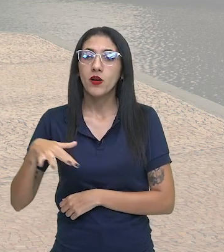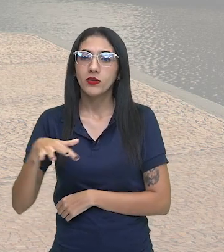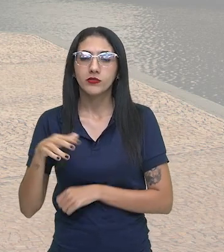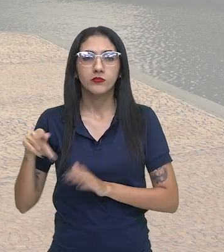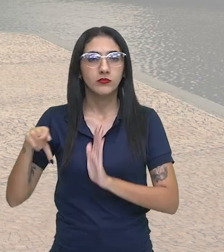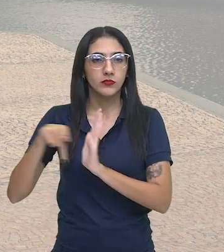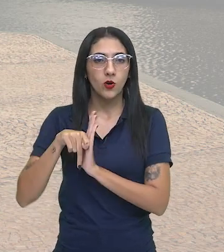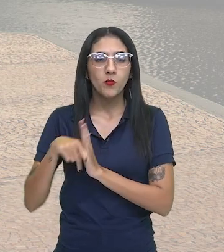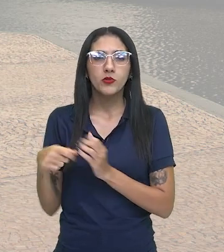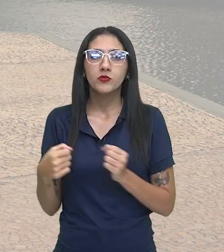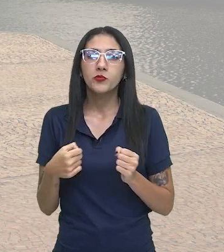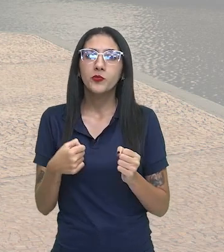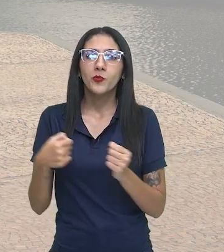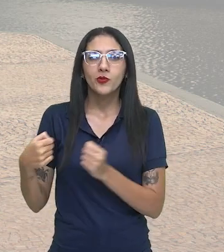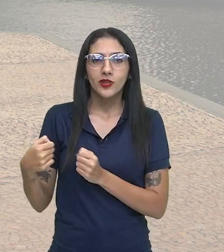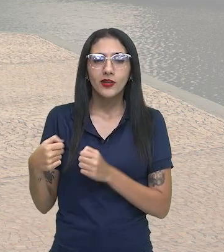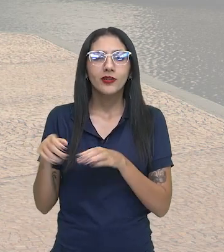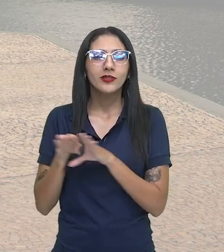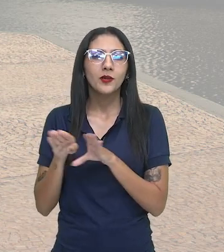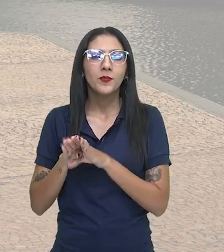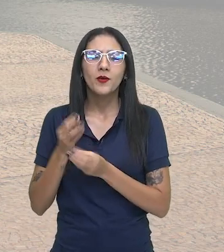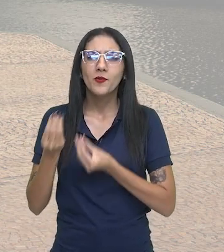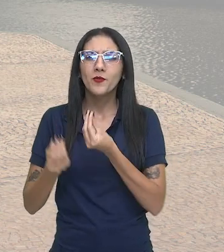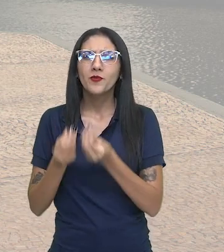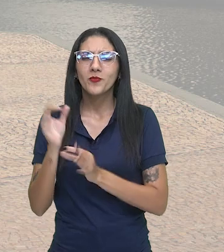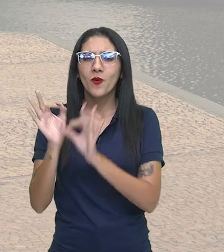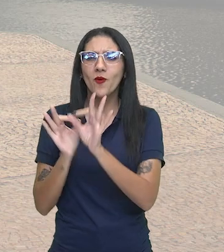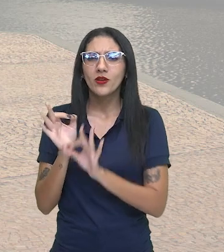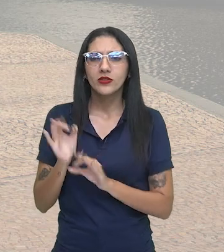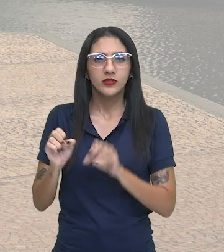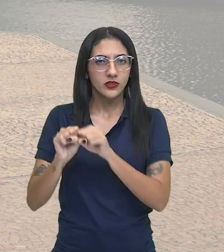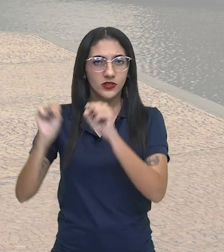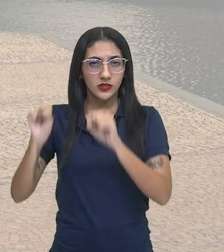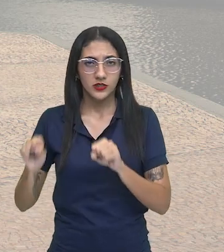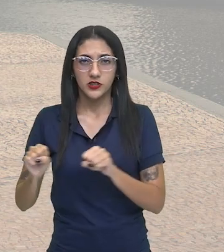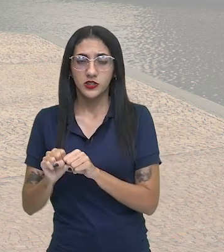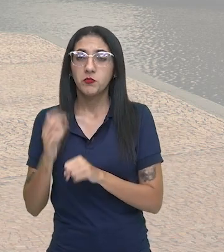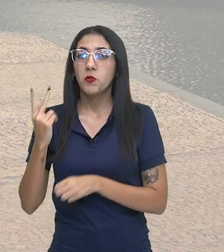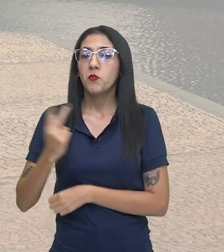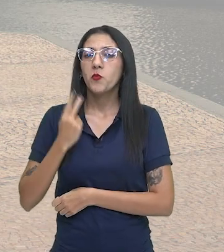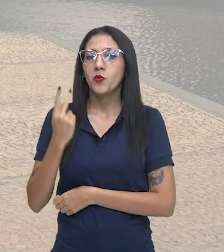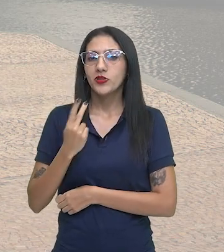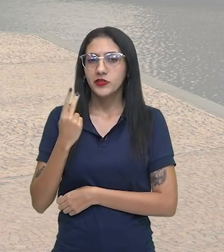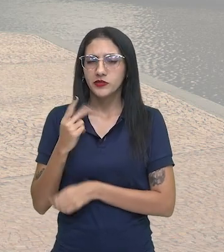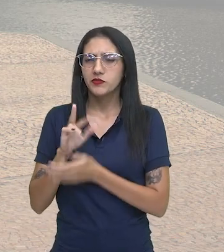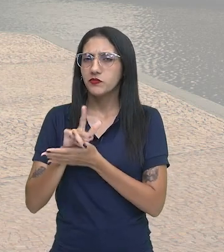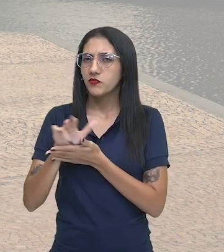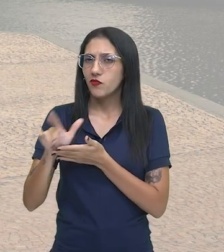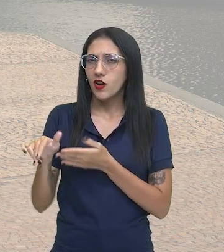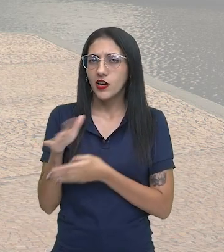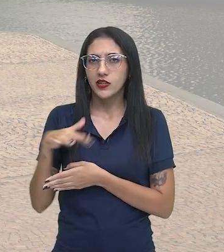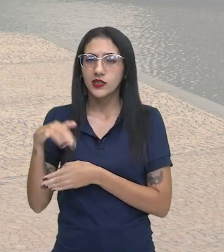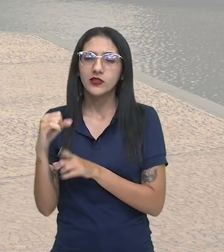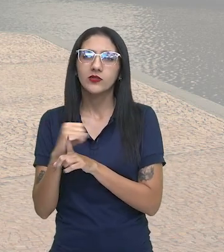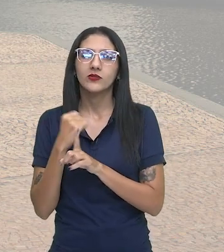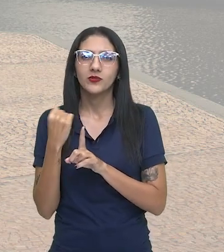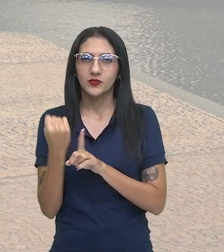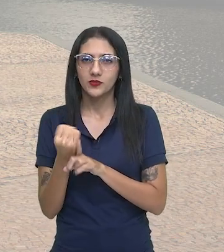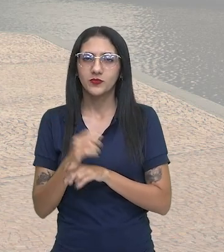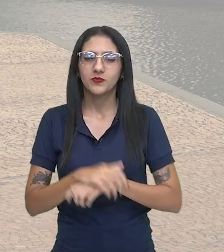do poder e a forma como se organiza o sistema político na maioria das sociedades